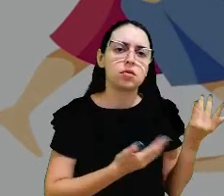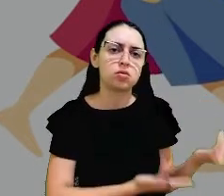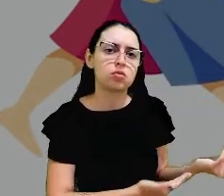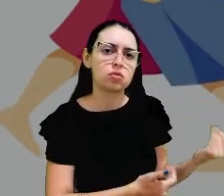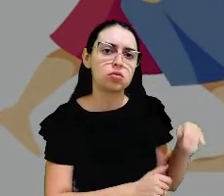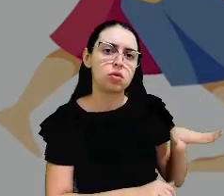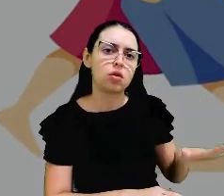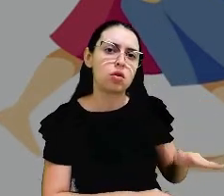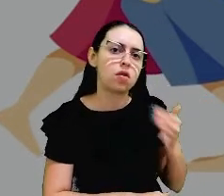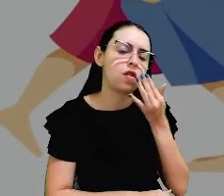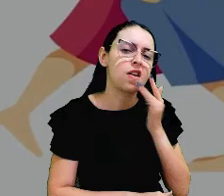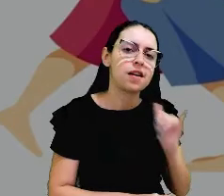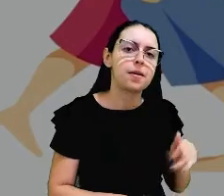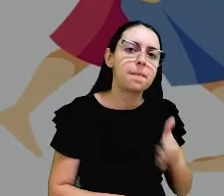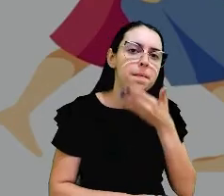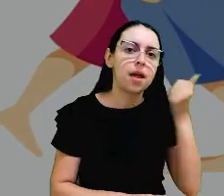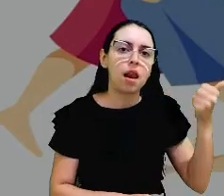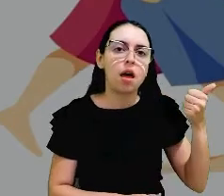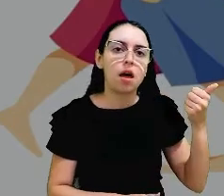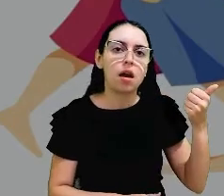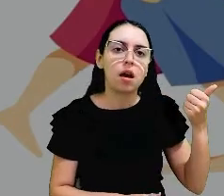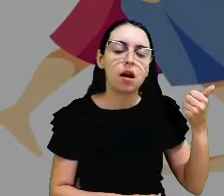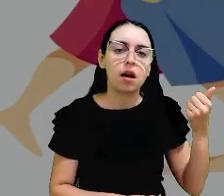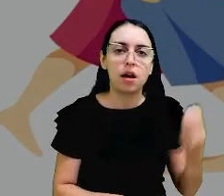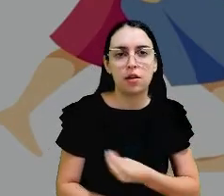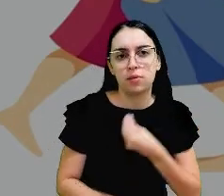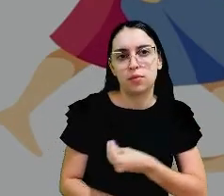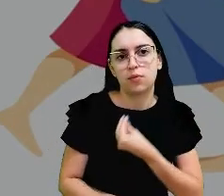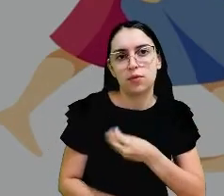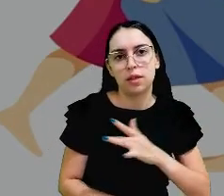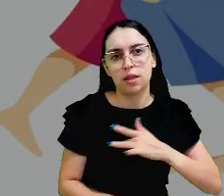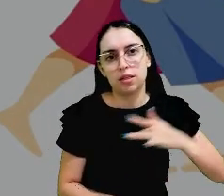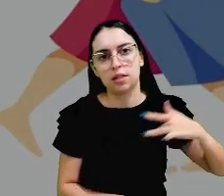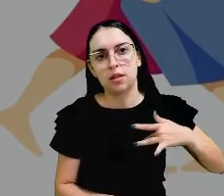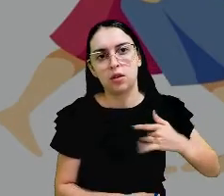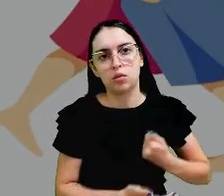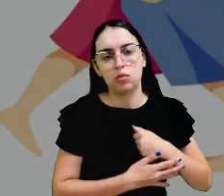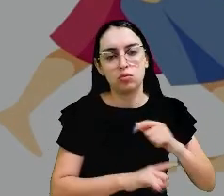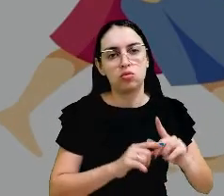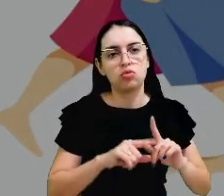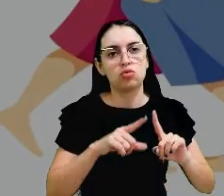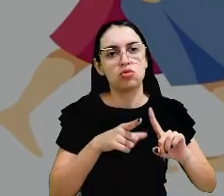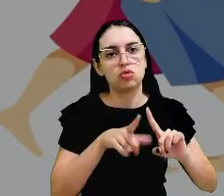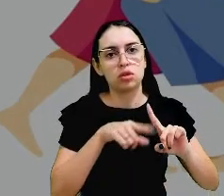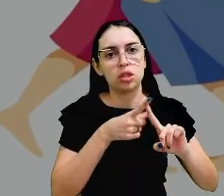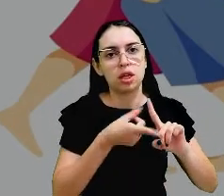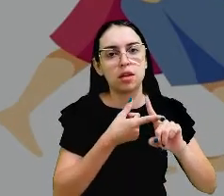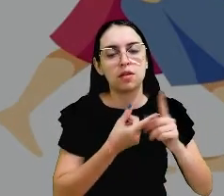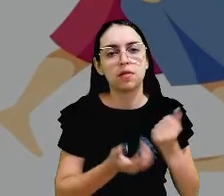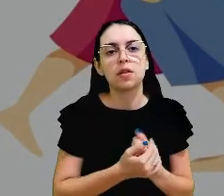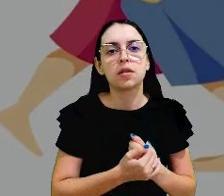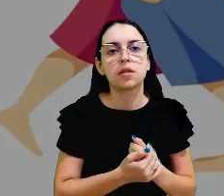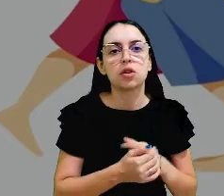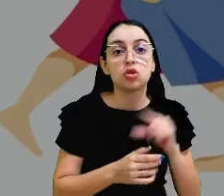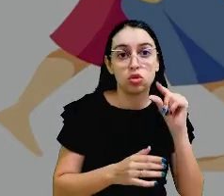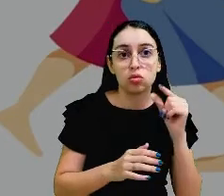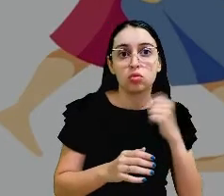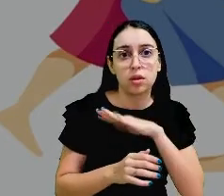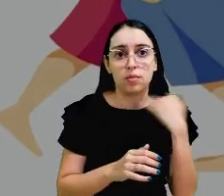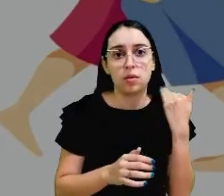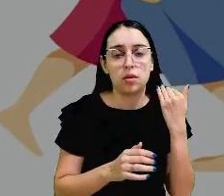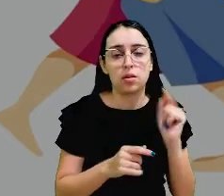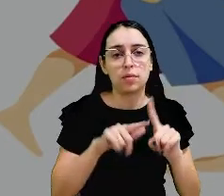infância, melhorar a saúde materna. O objetivo do milênio seria de reduzir a